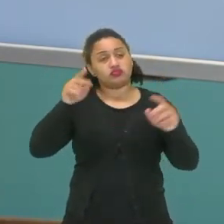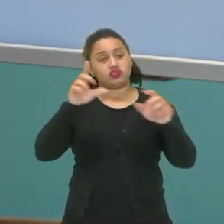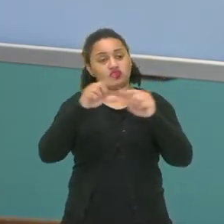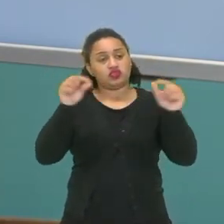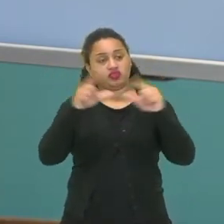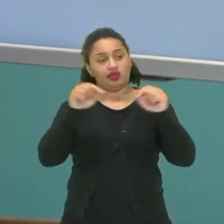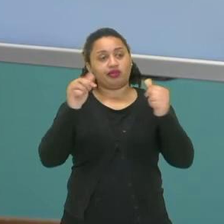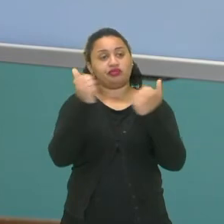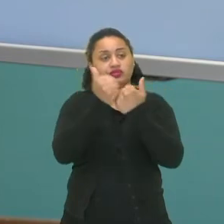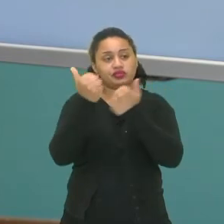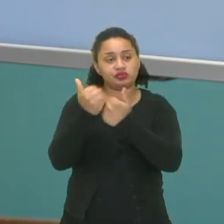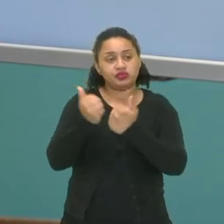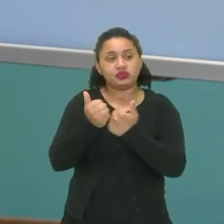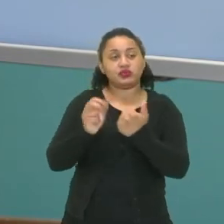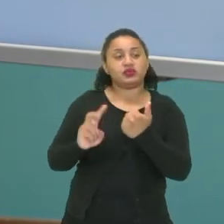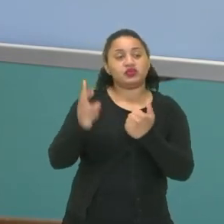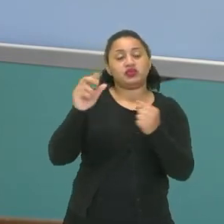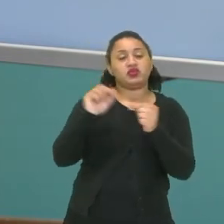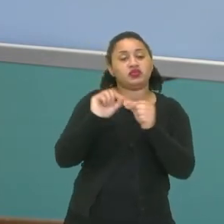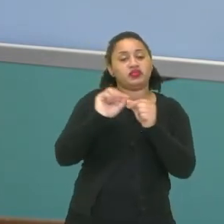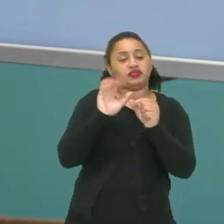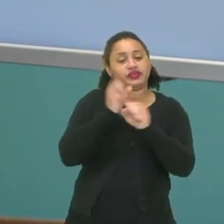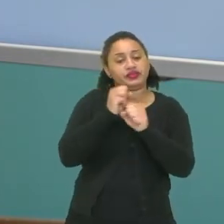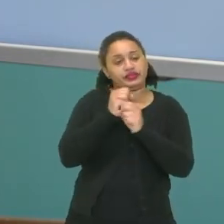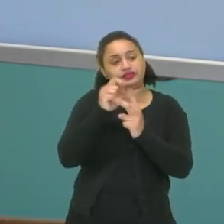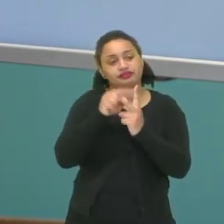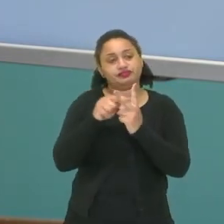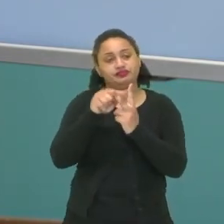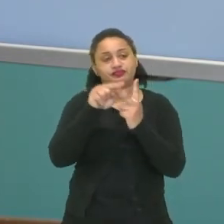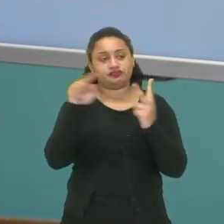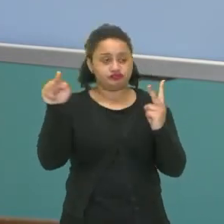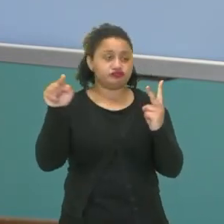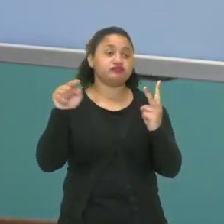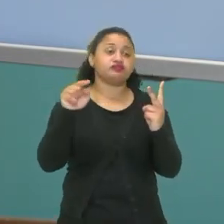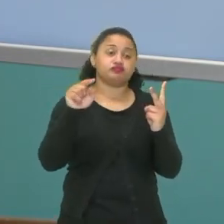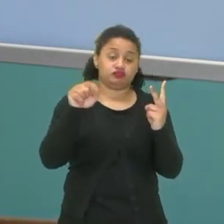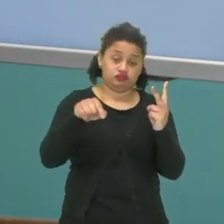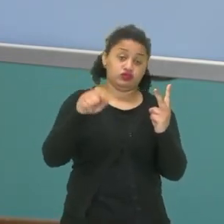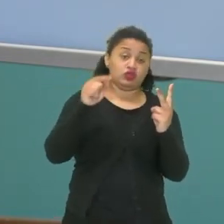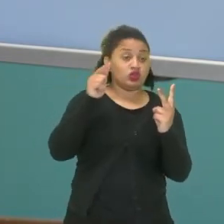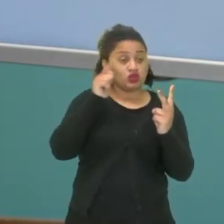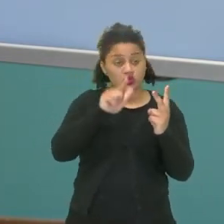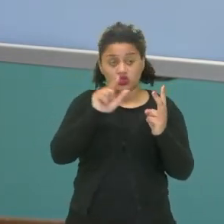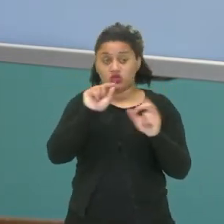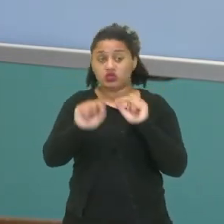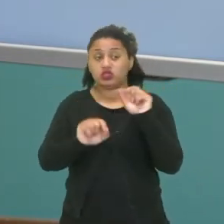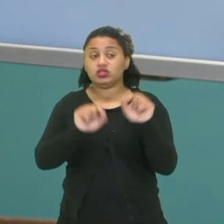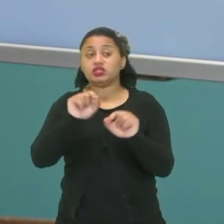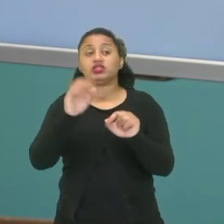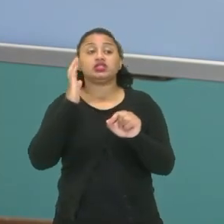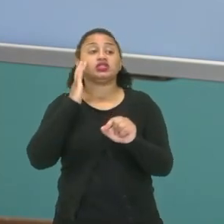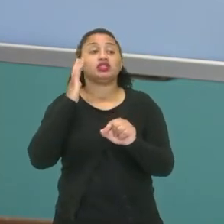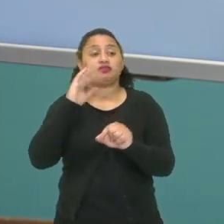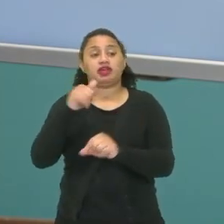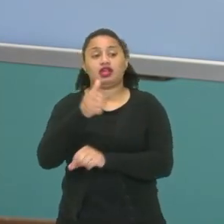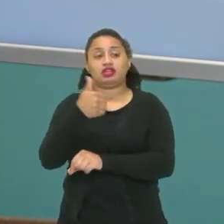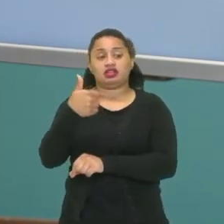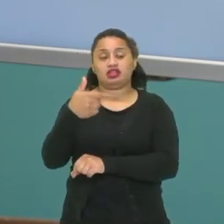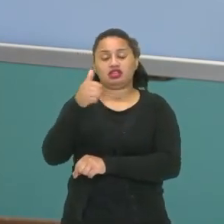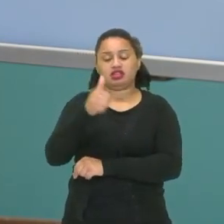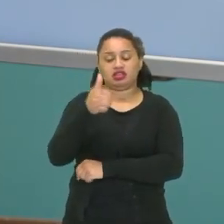quadrado. 12 ao quadrado, 144, 13 ao quadrado, 169. Somando os